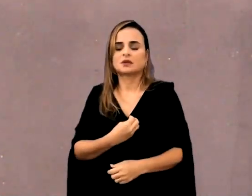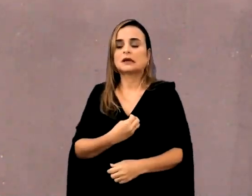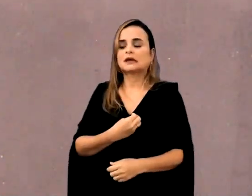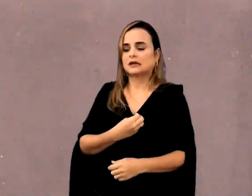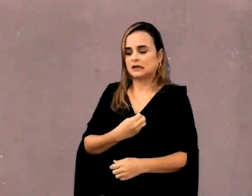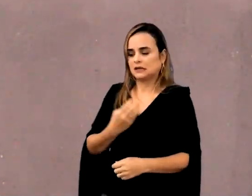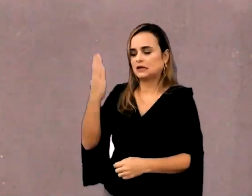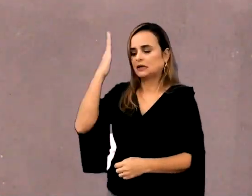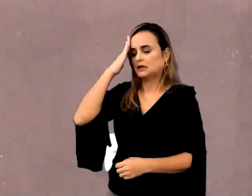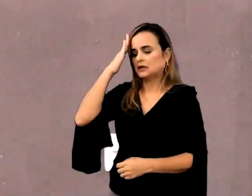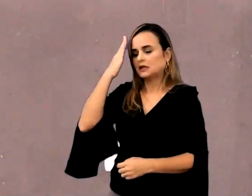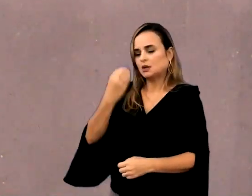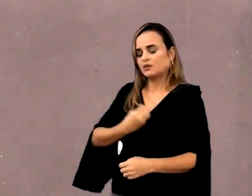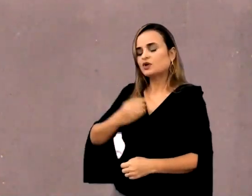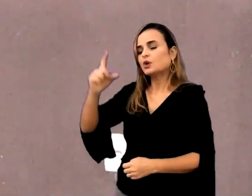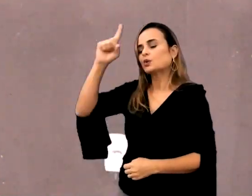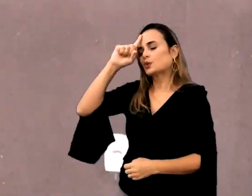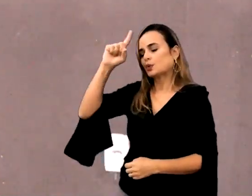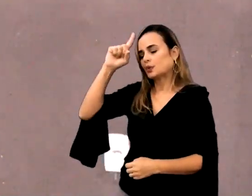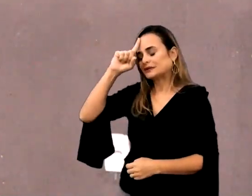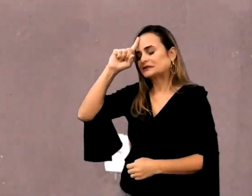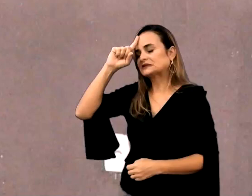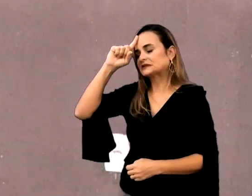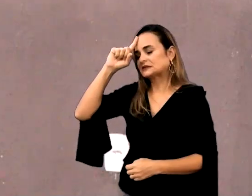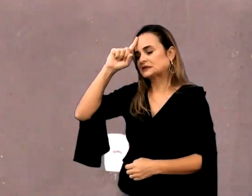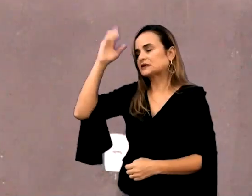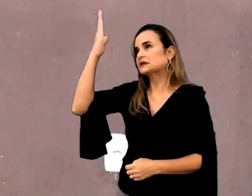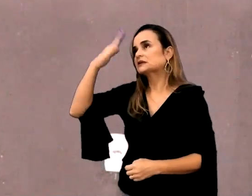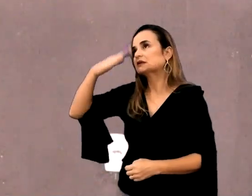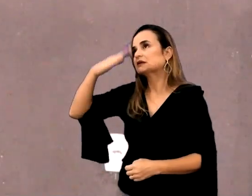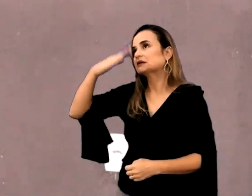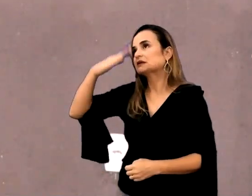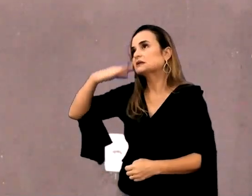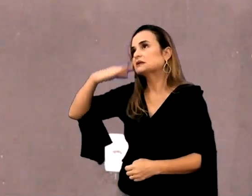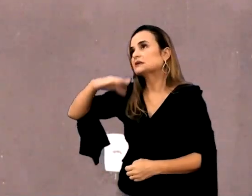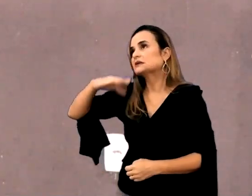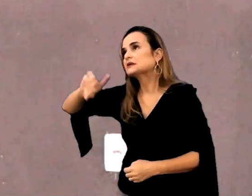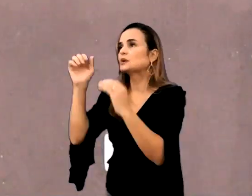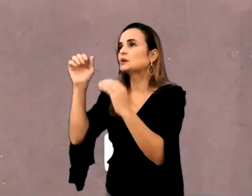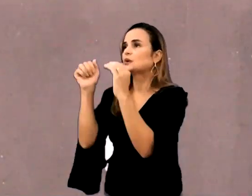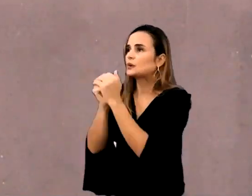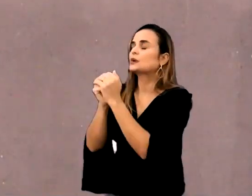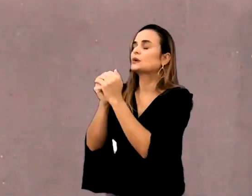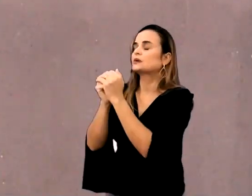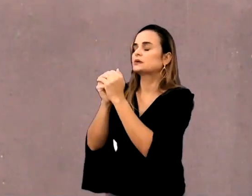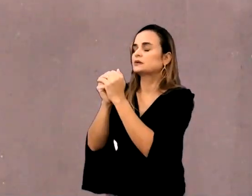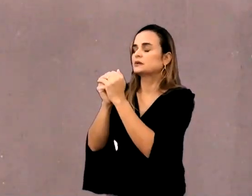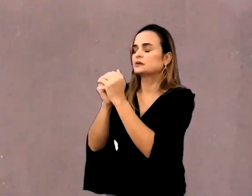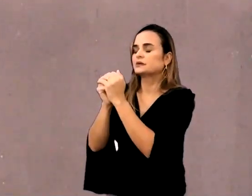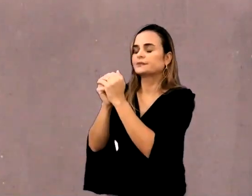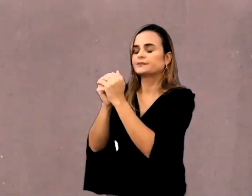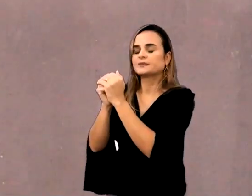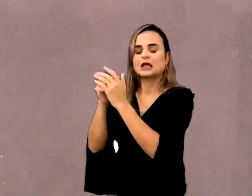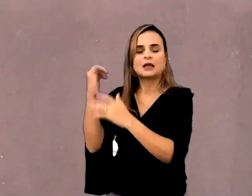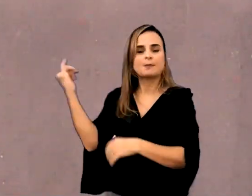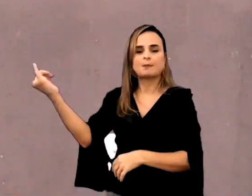de devoção, uma vida de oração, uma vida de consagração ao Senhor é importante.